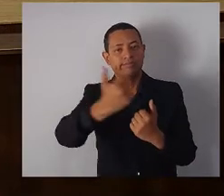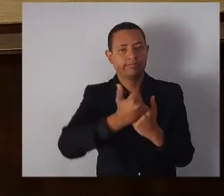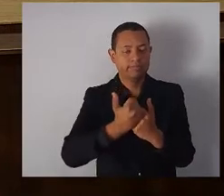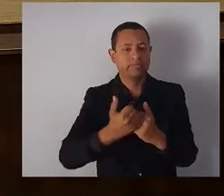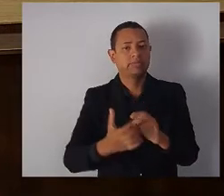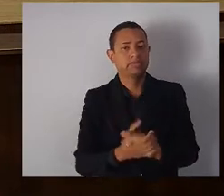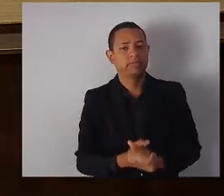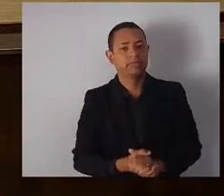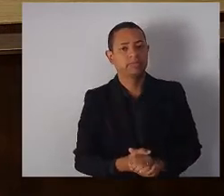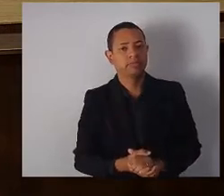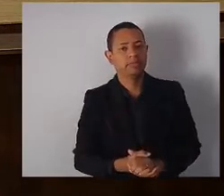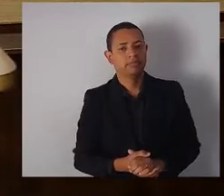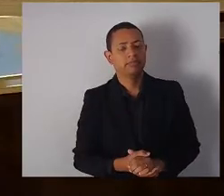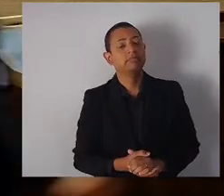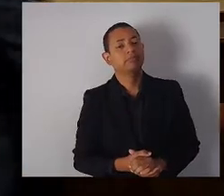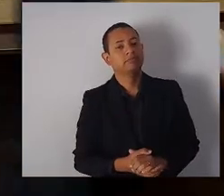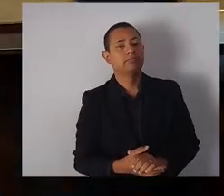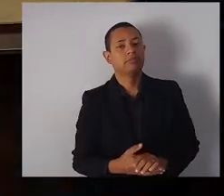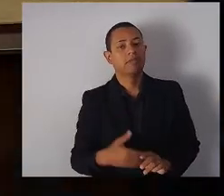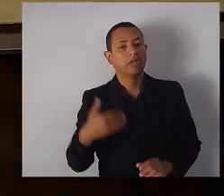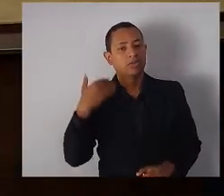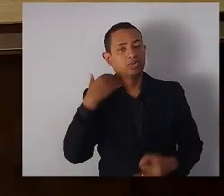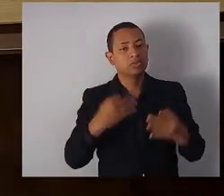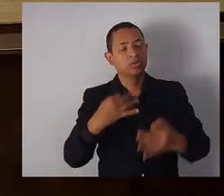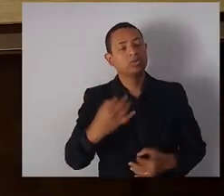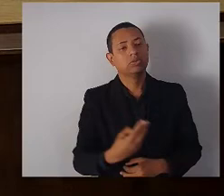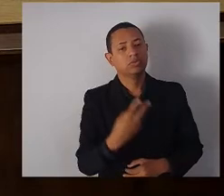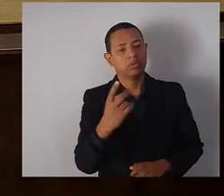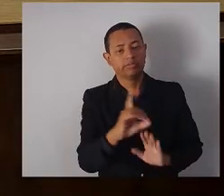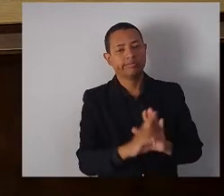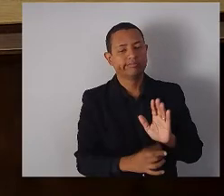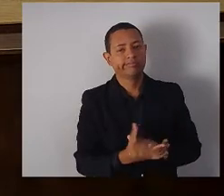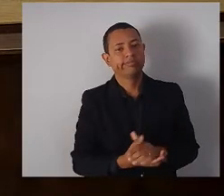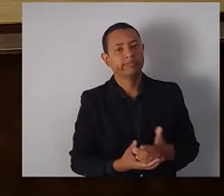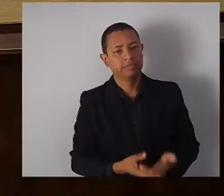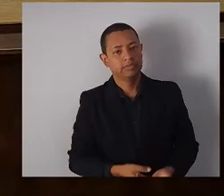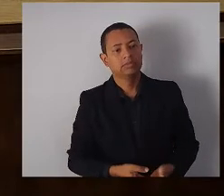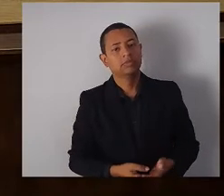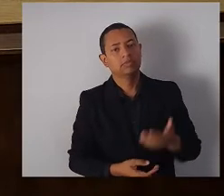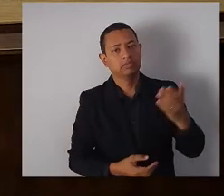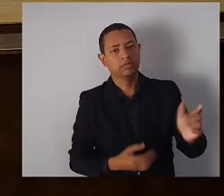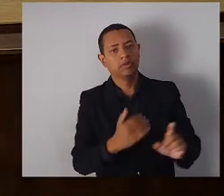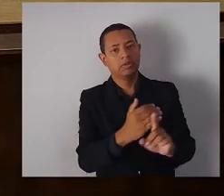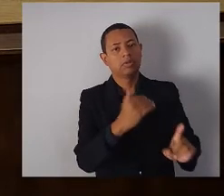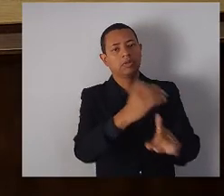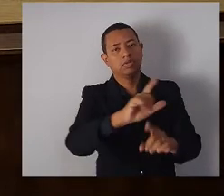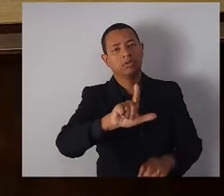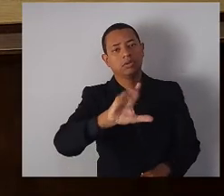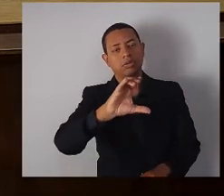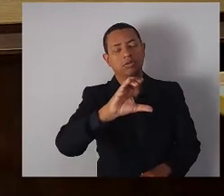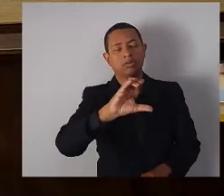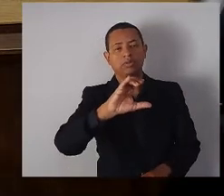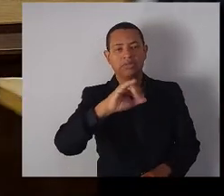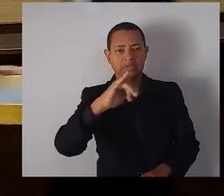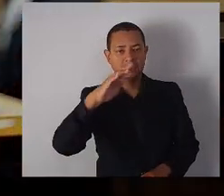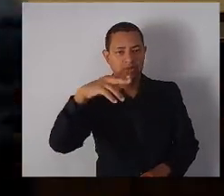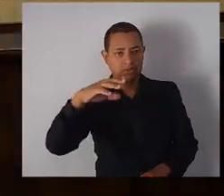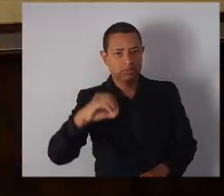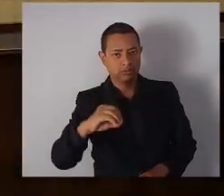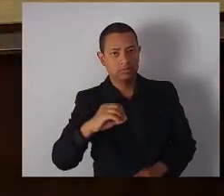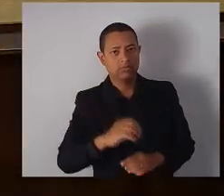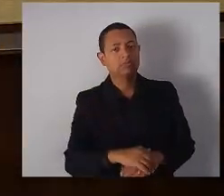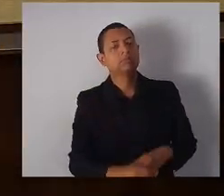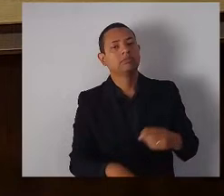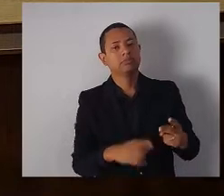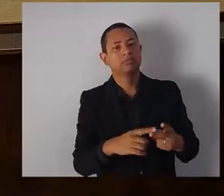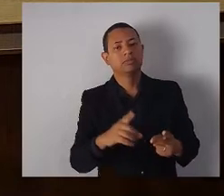rapidamente, 2 juízes de direito, que no caso é o desembargador Luciano e o desembargador